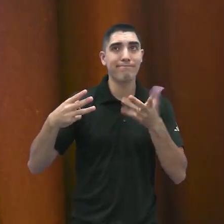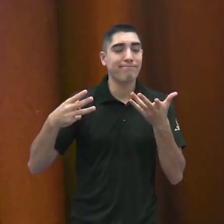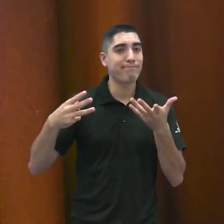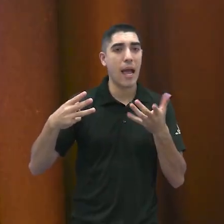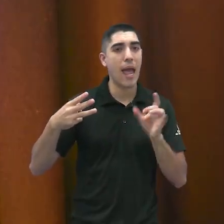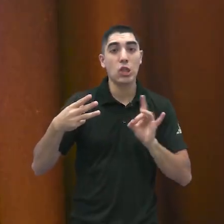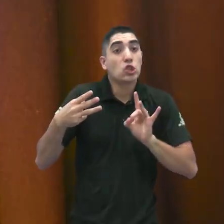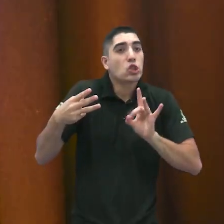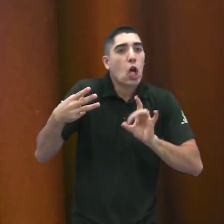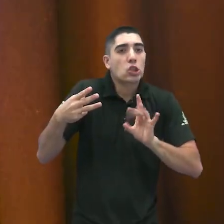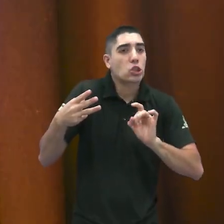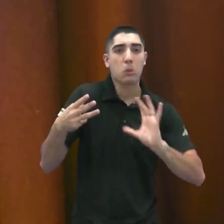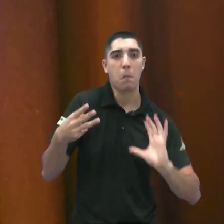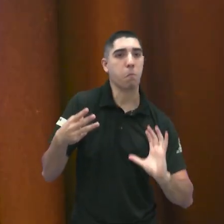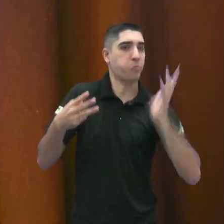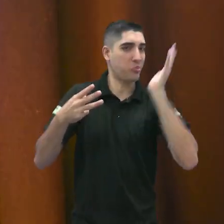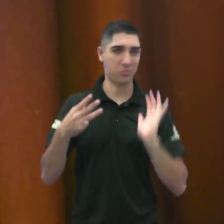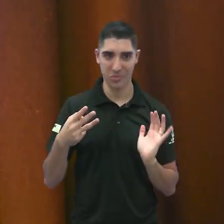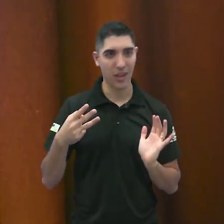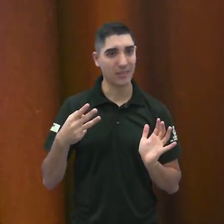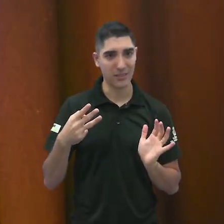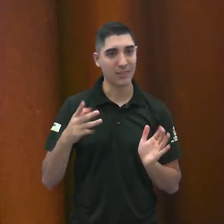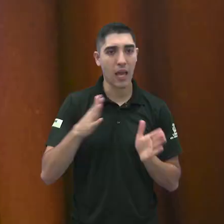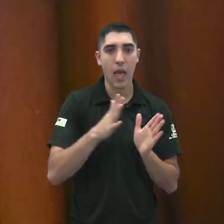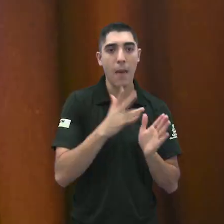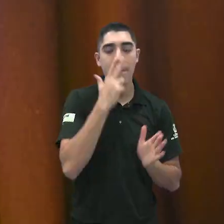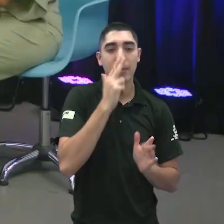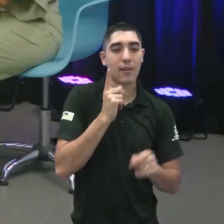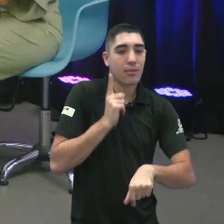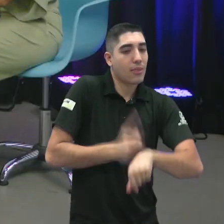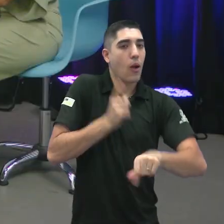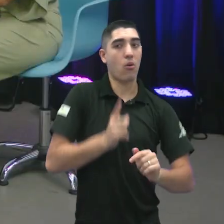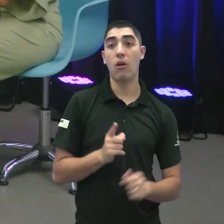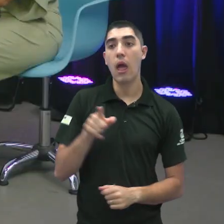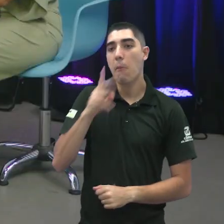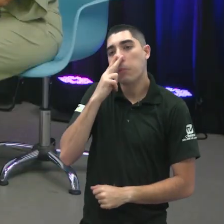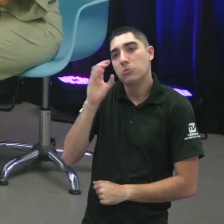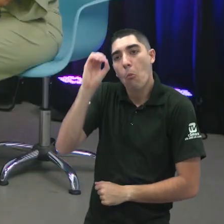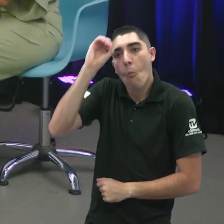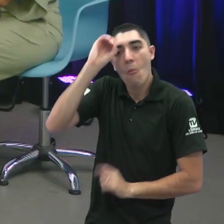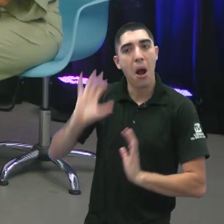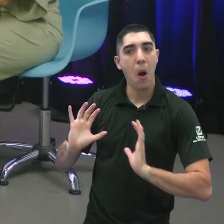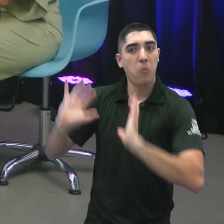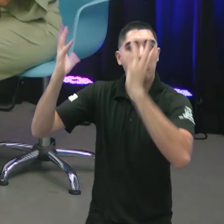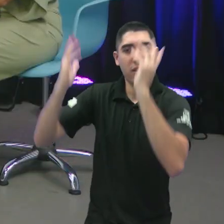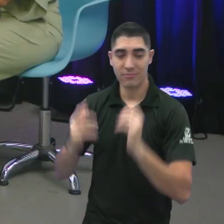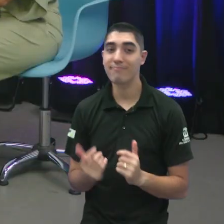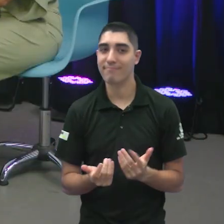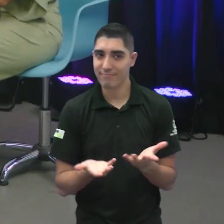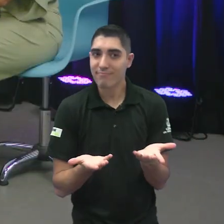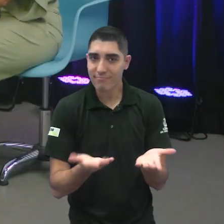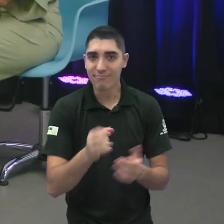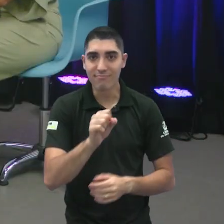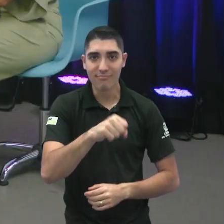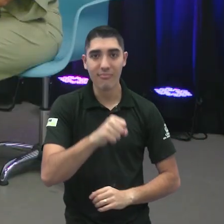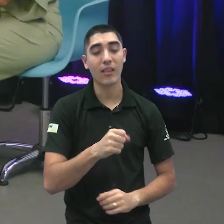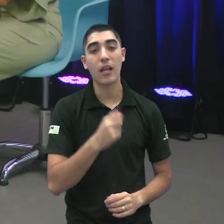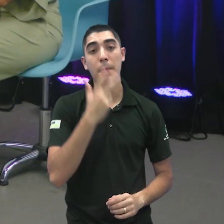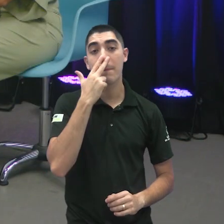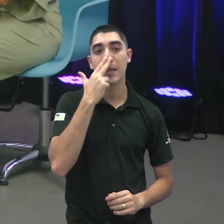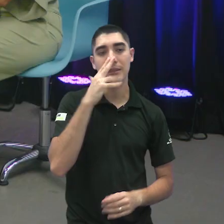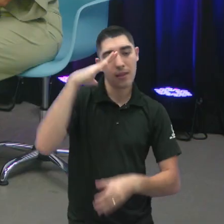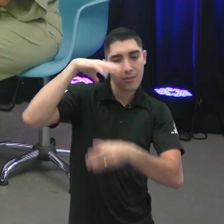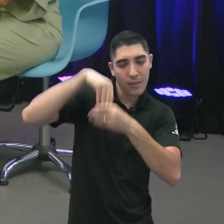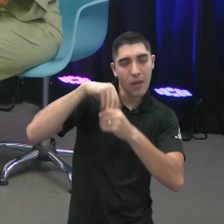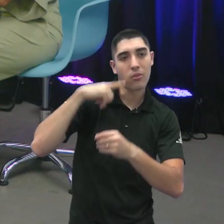involuntário, né? Tudo isso é involuntário, é um processo automático, é inconsciente. É um processamento, né, que a gente tem